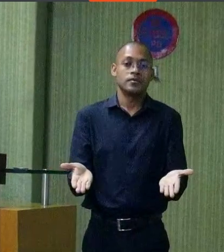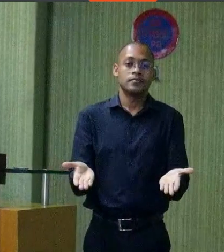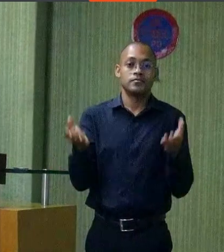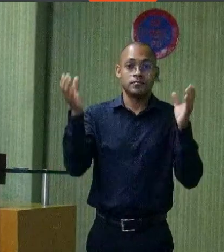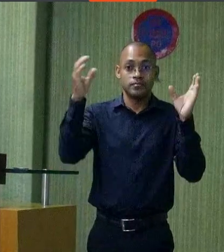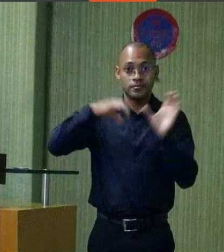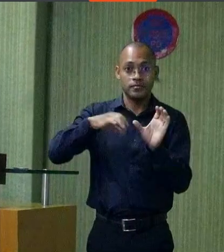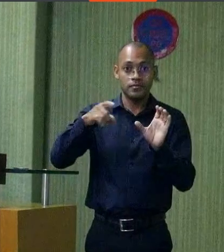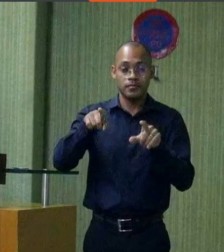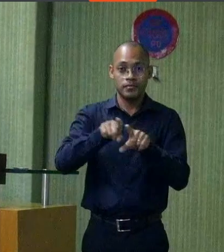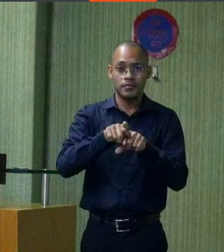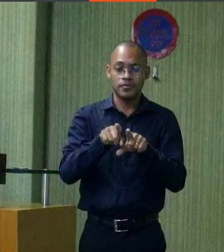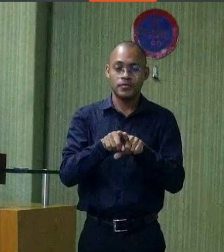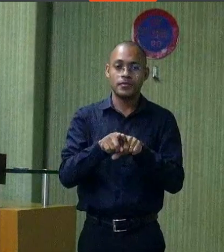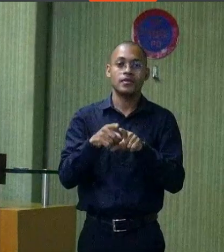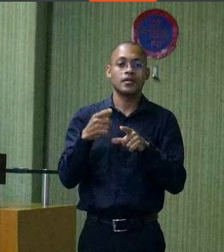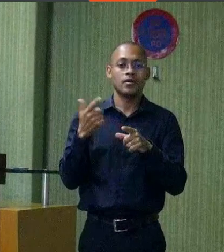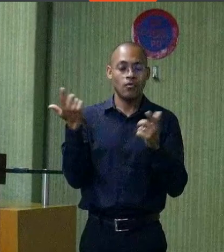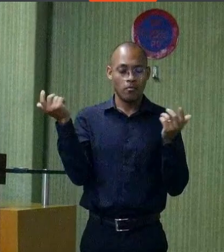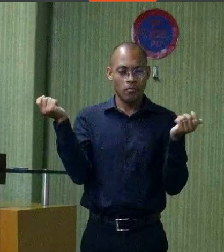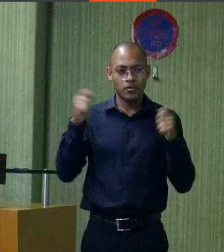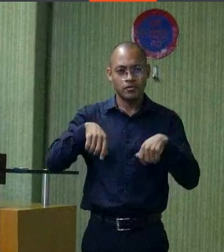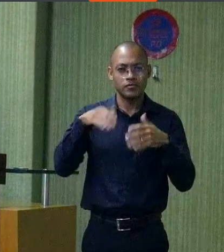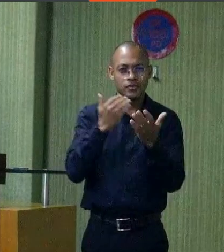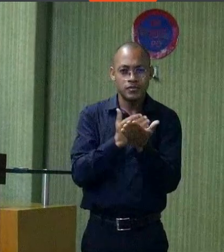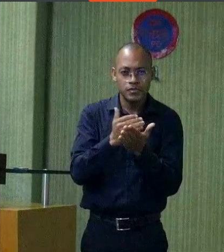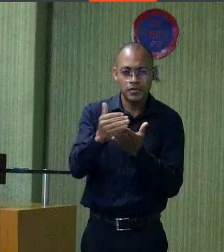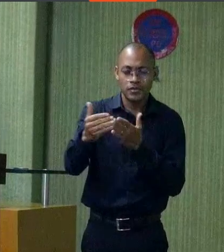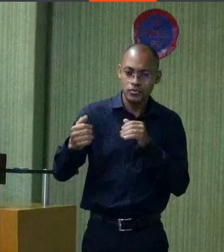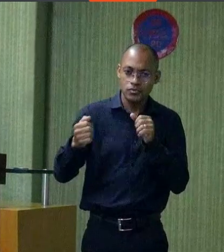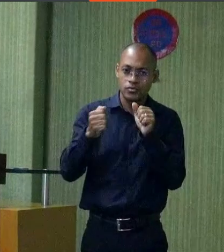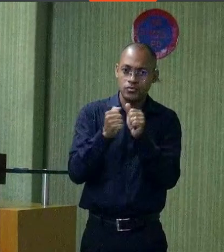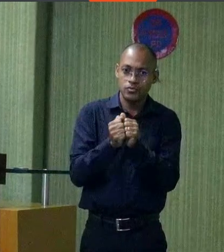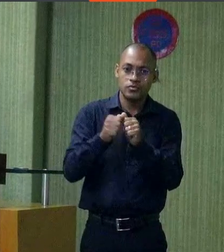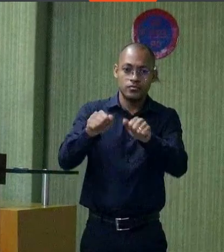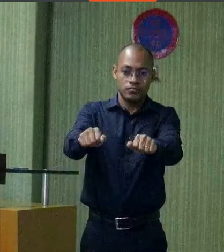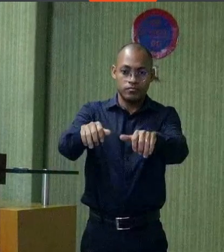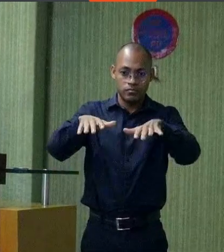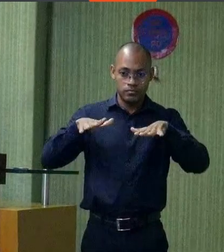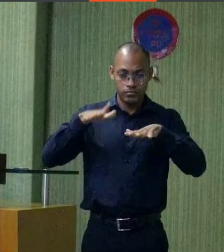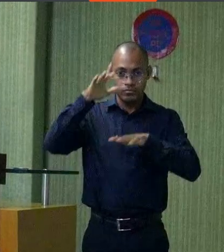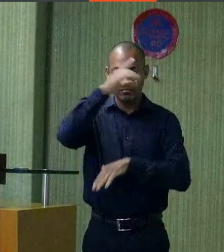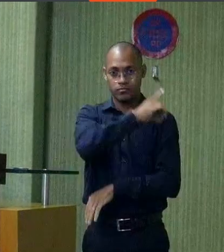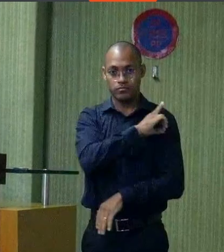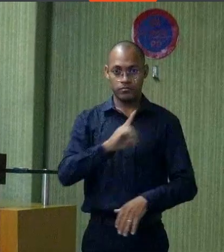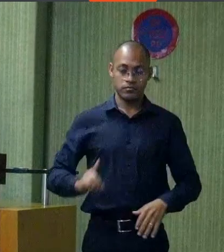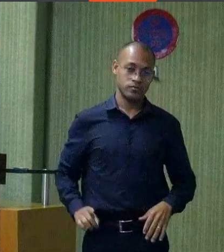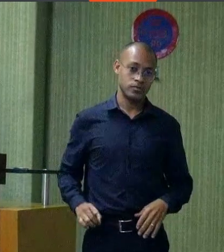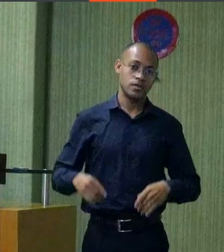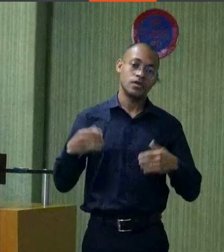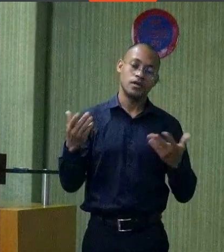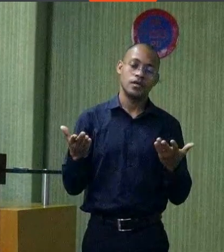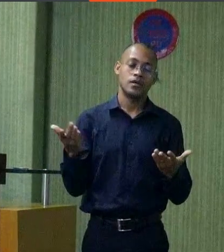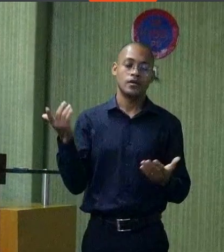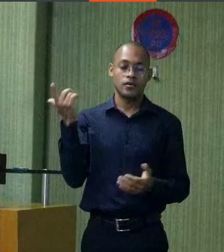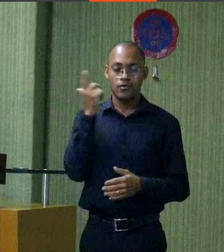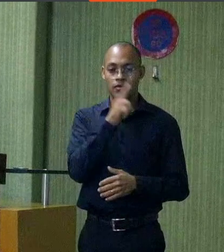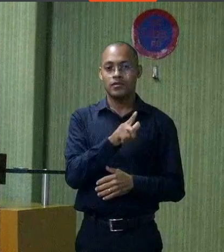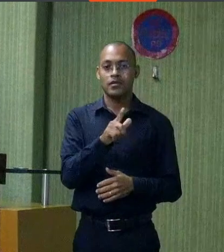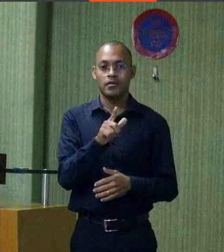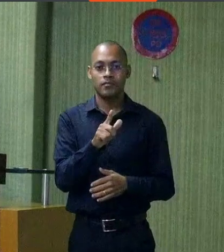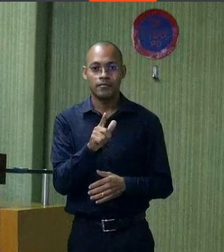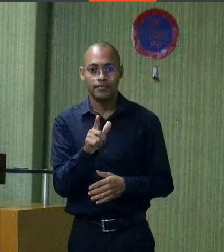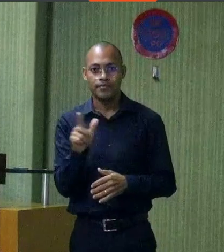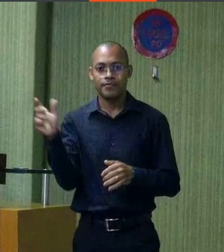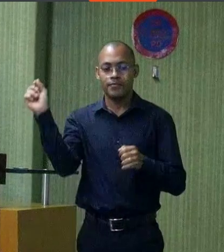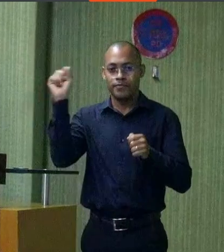em fase de iniciar diálogo com a câmara dos deputados no sentido de que viabilizem ainda eh